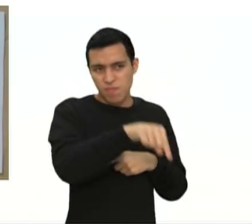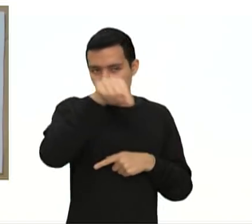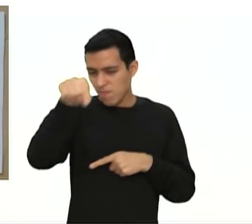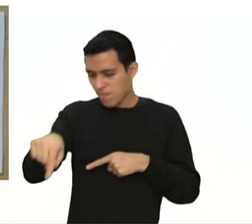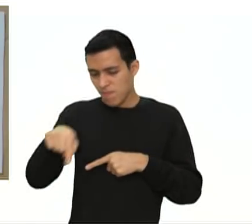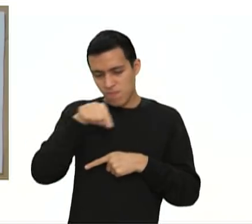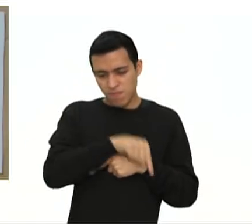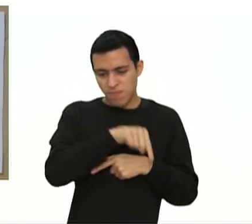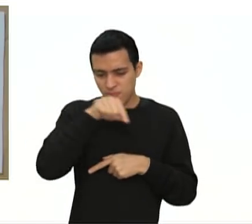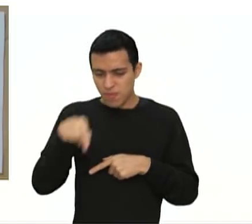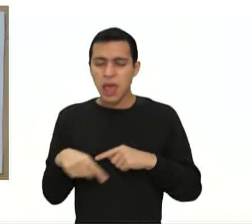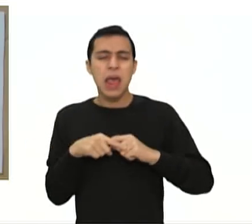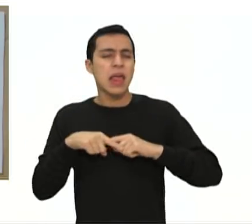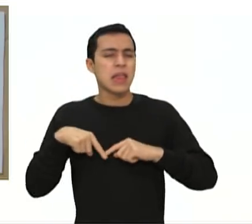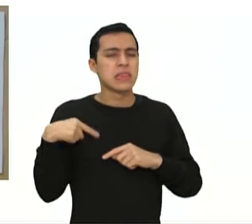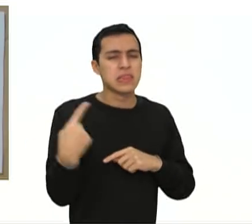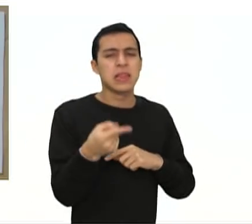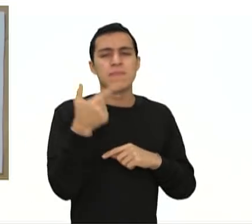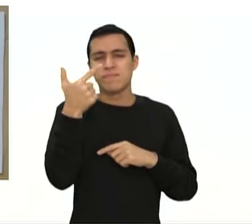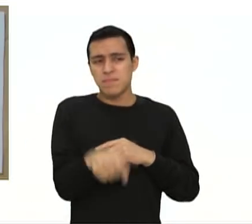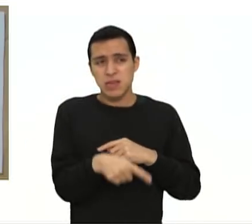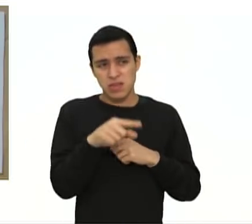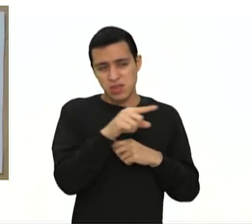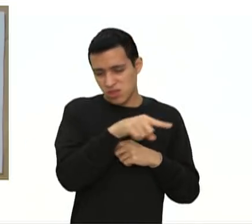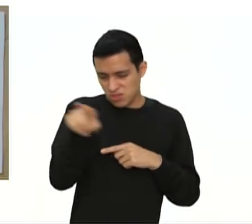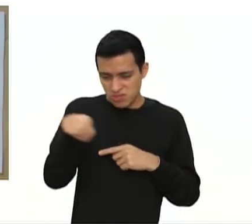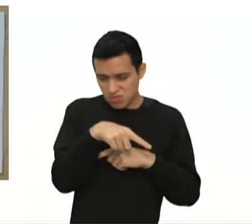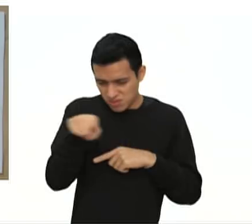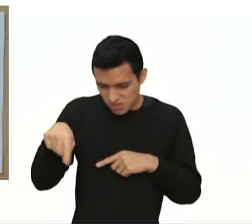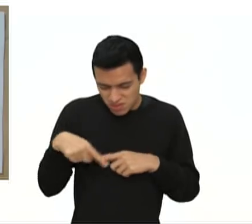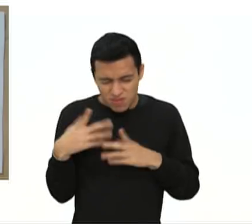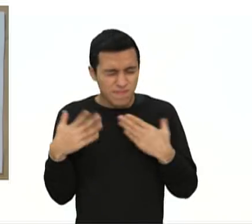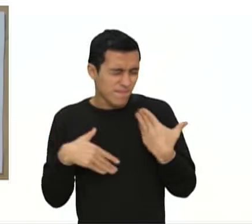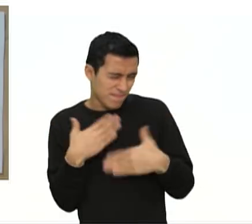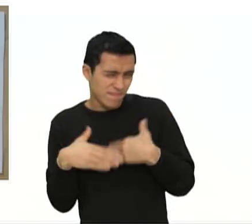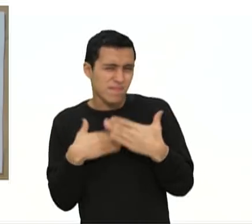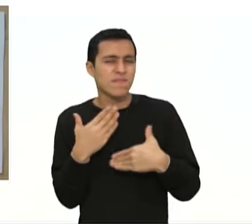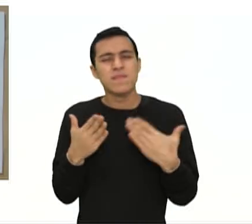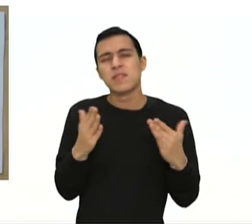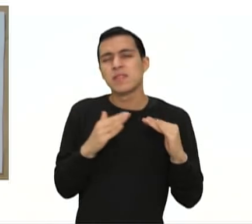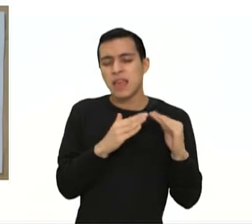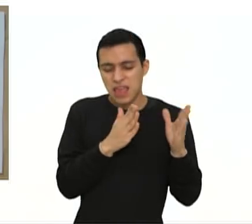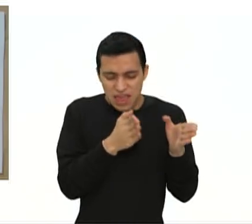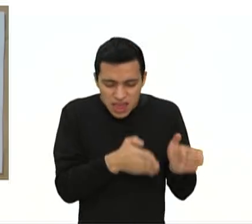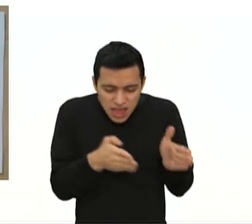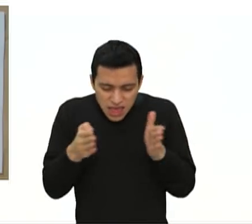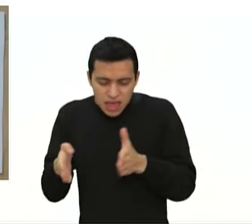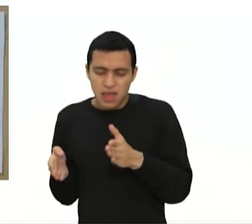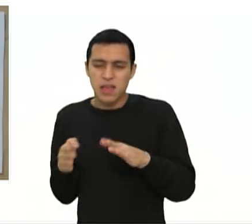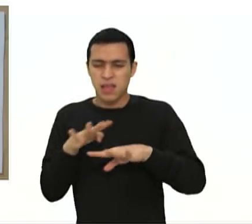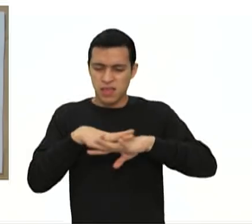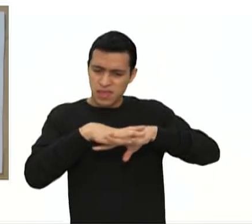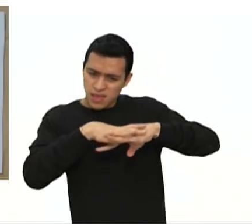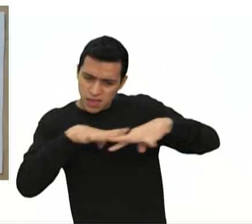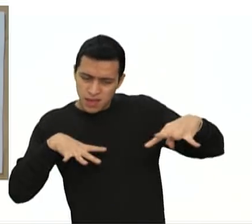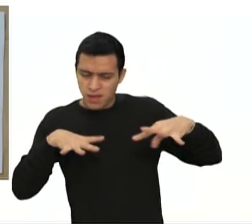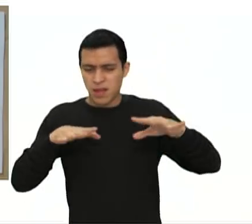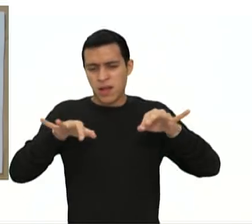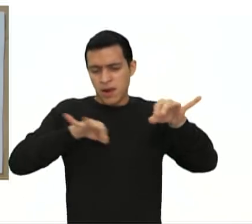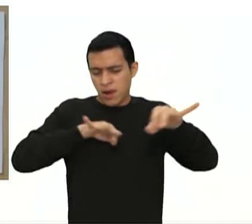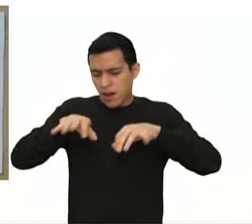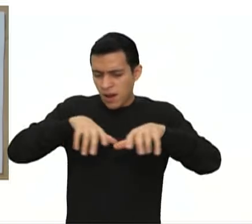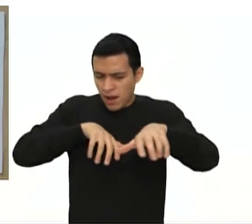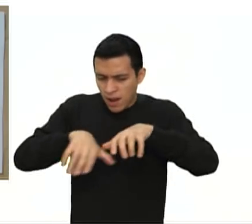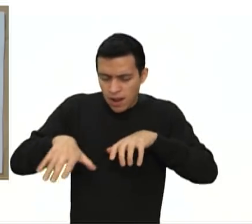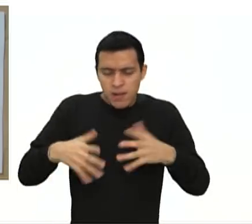quadradinhos, depois faz mais os riscos ali, você vai fazendo mais casinhas, vai fechando os